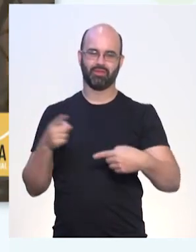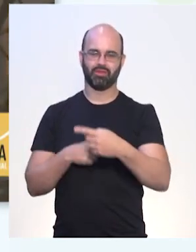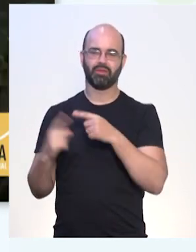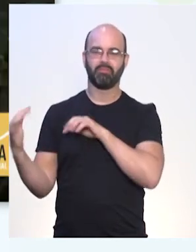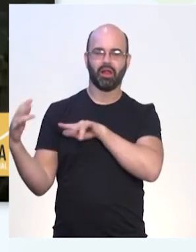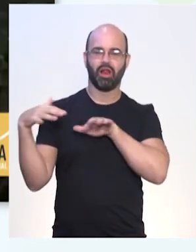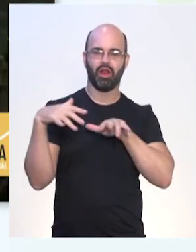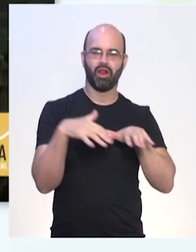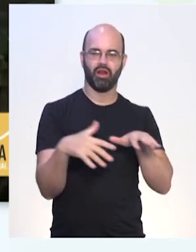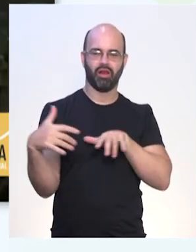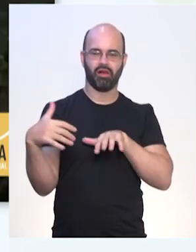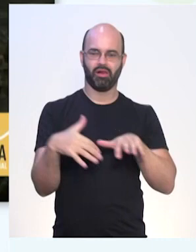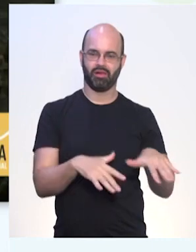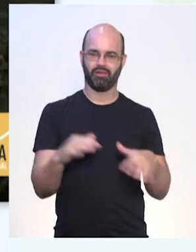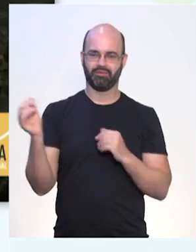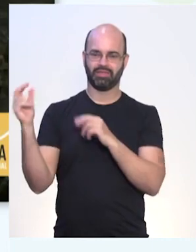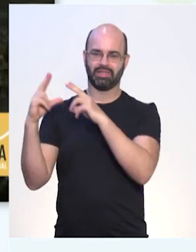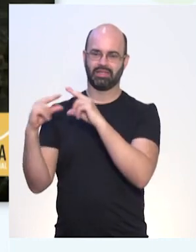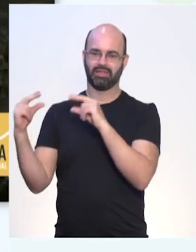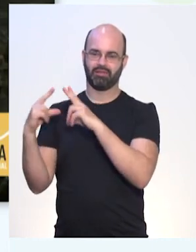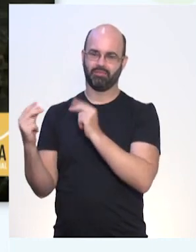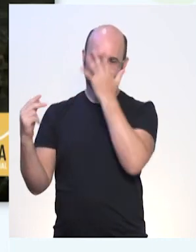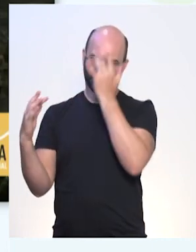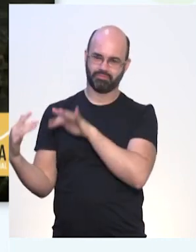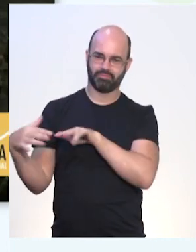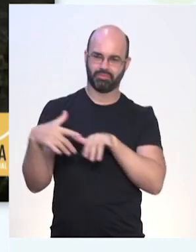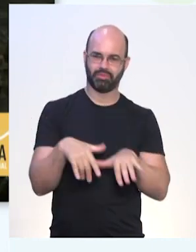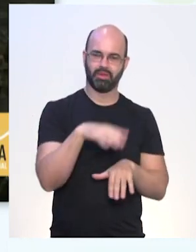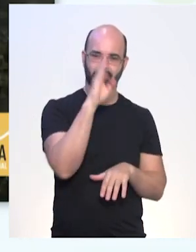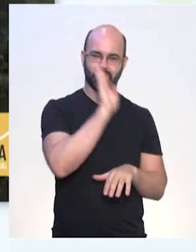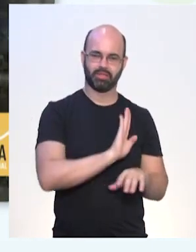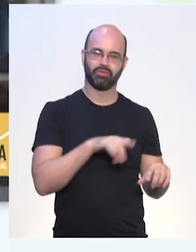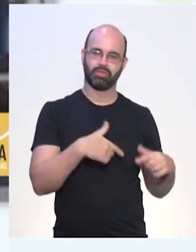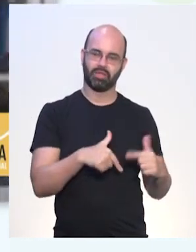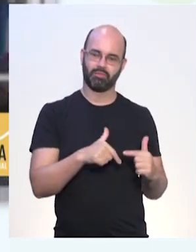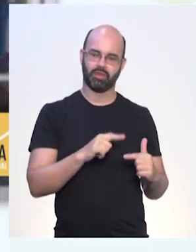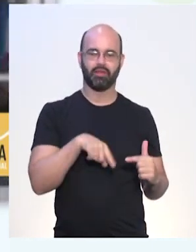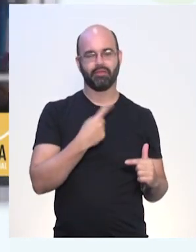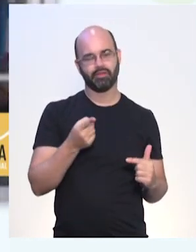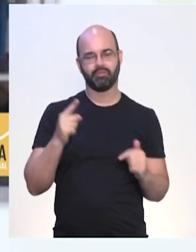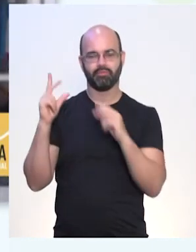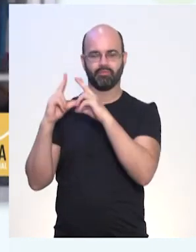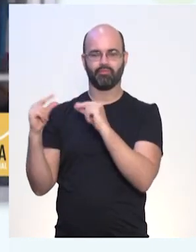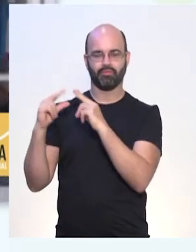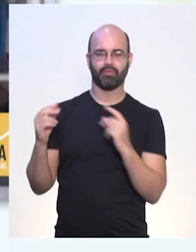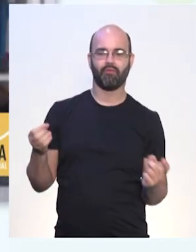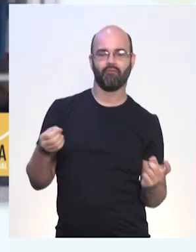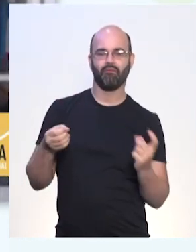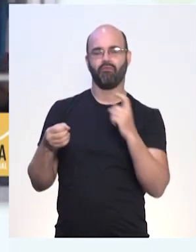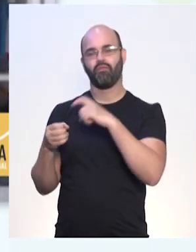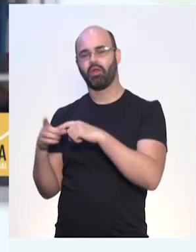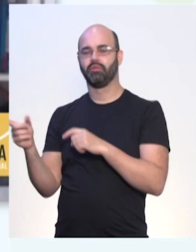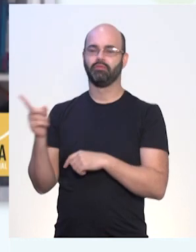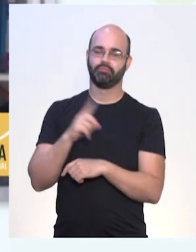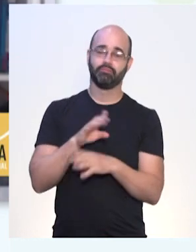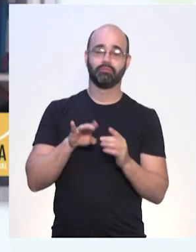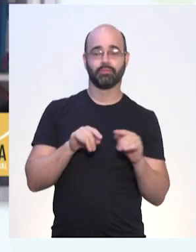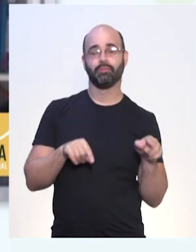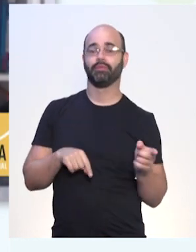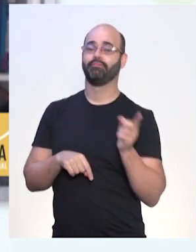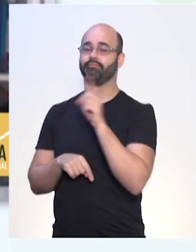muito Libanês que vem para o Brasil trabalhar volta por Líbano e vice-versa temos também algumas trocas